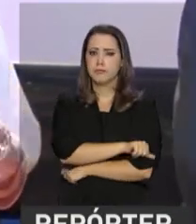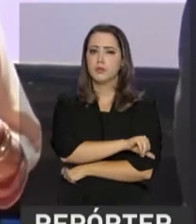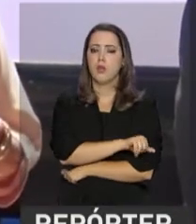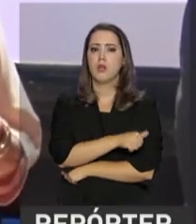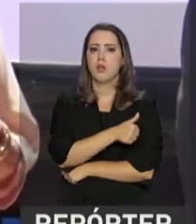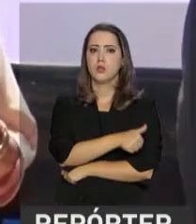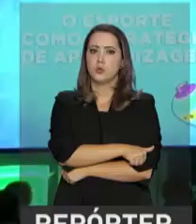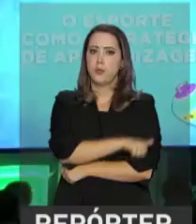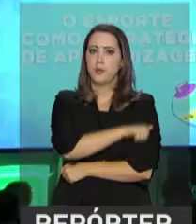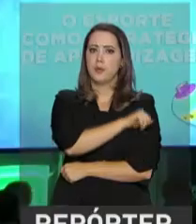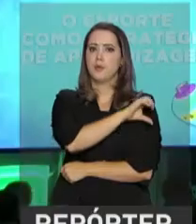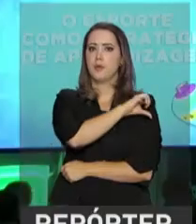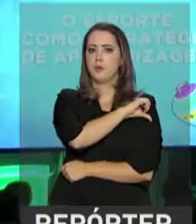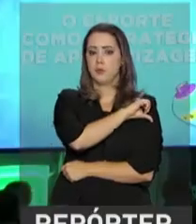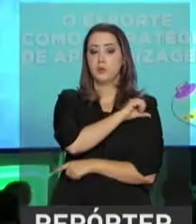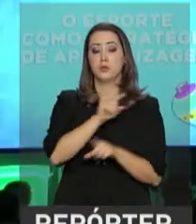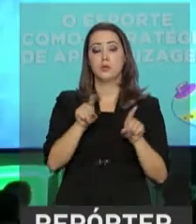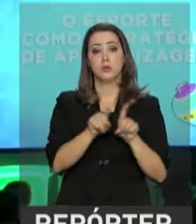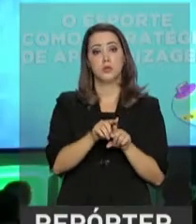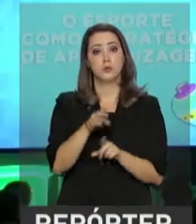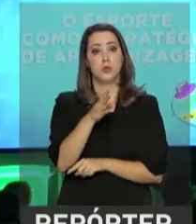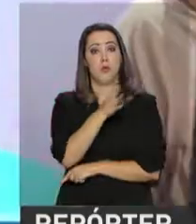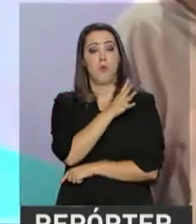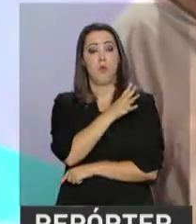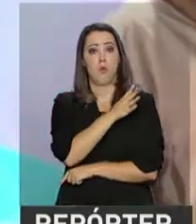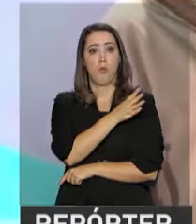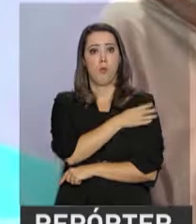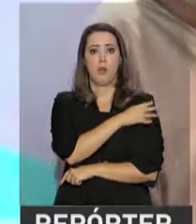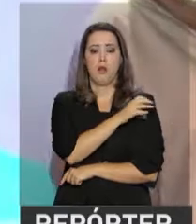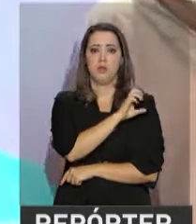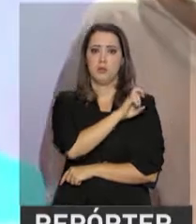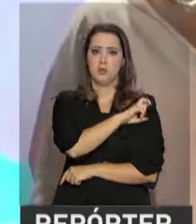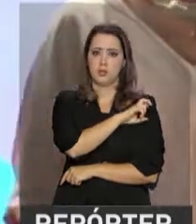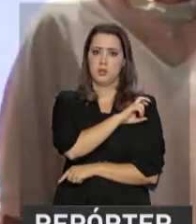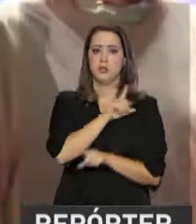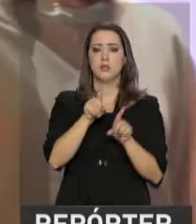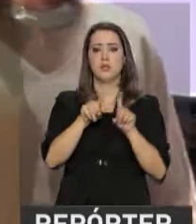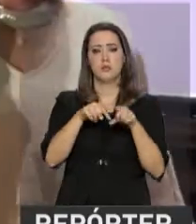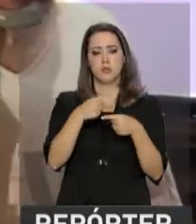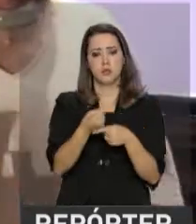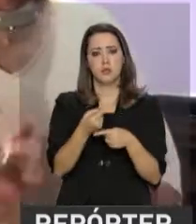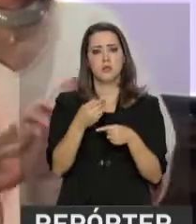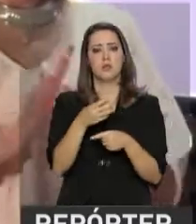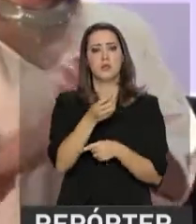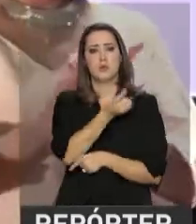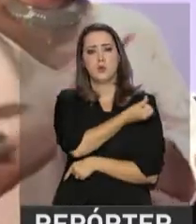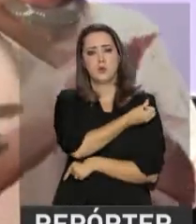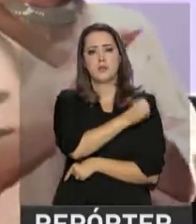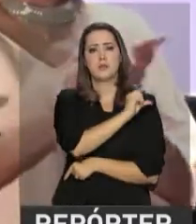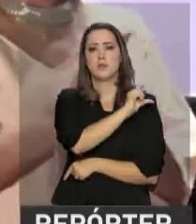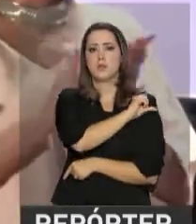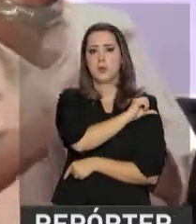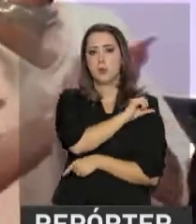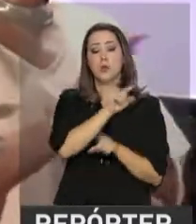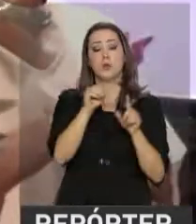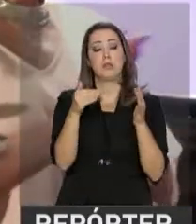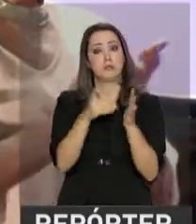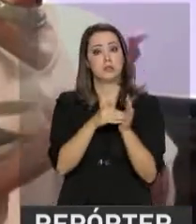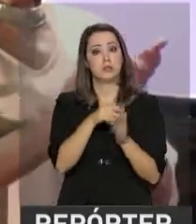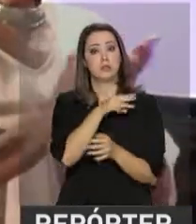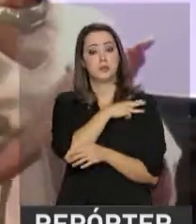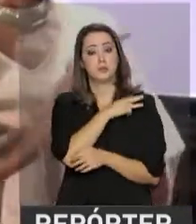fundamental 4º e 5º anos 6º ao 9º ano e ensino médio as premiações foram